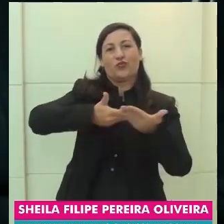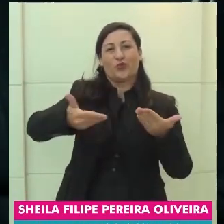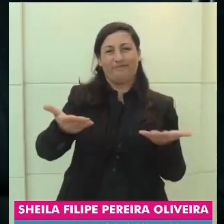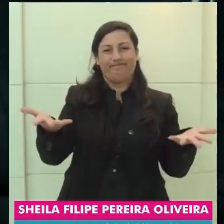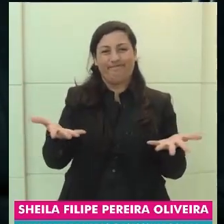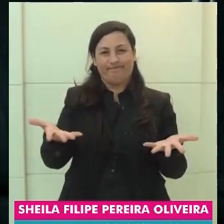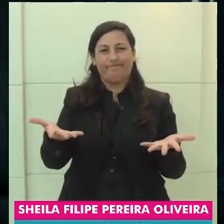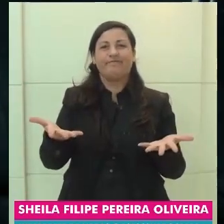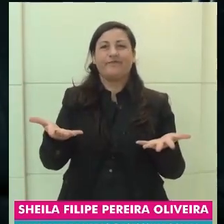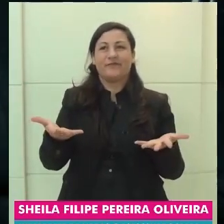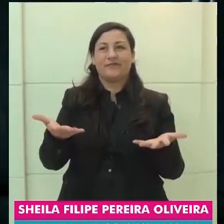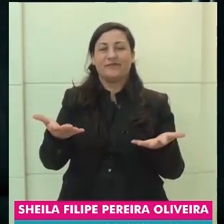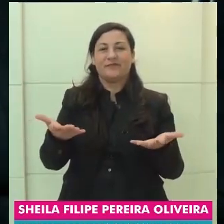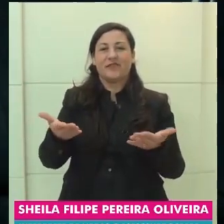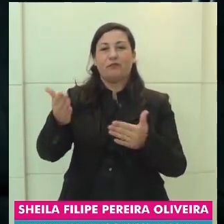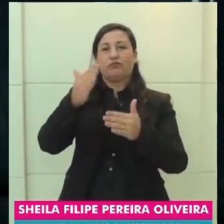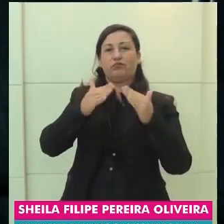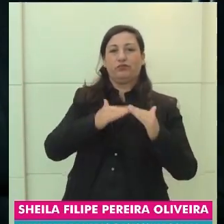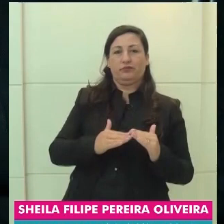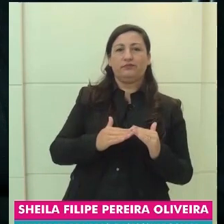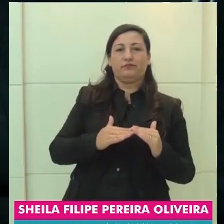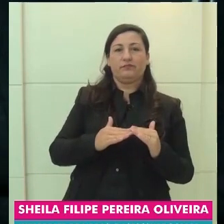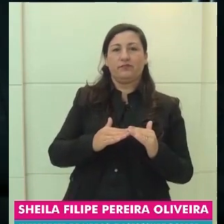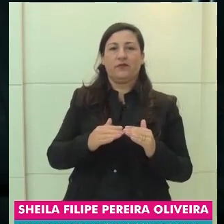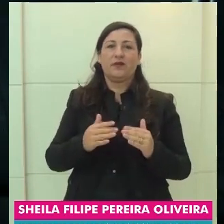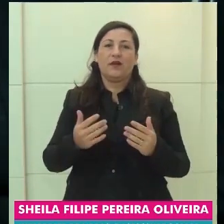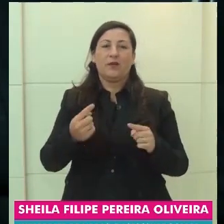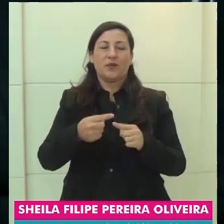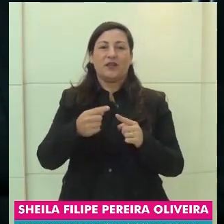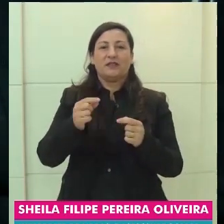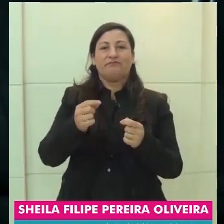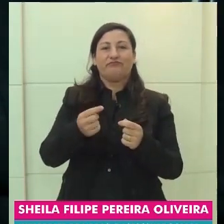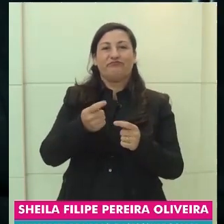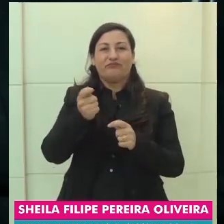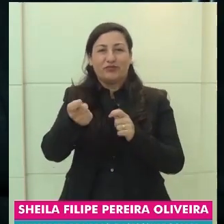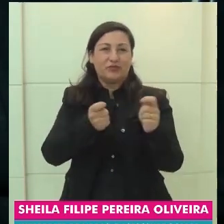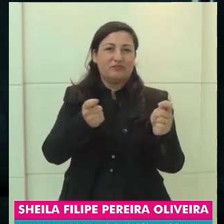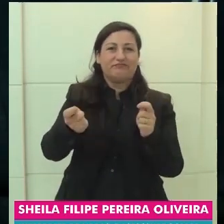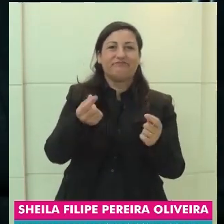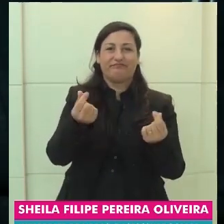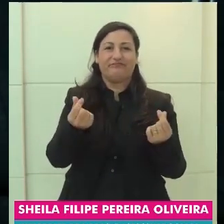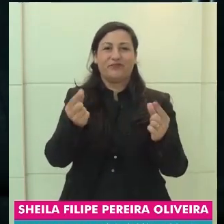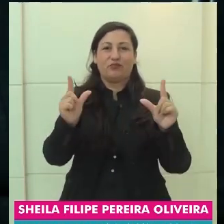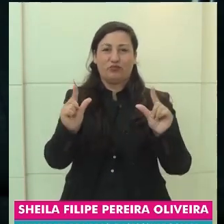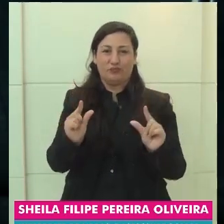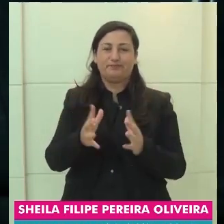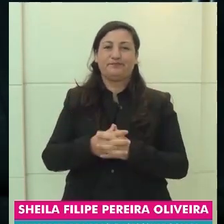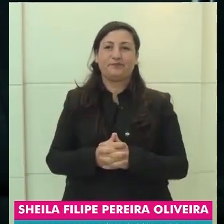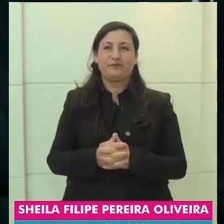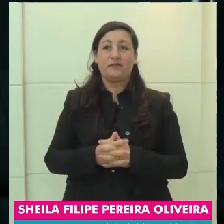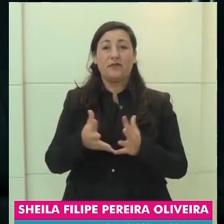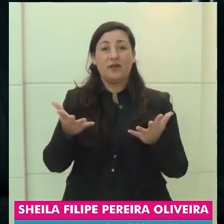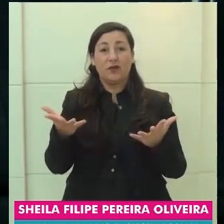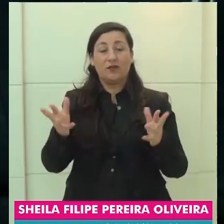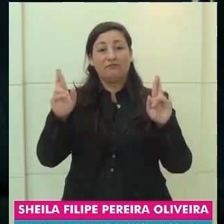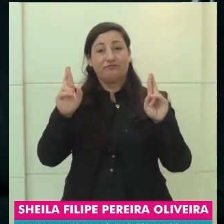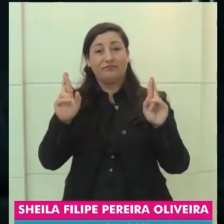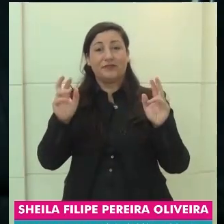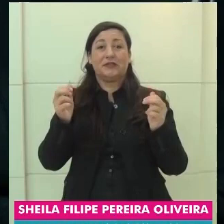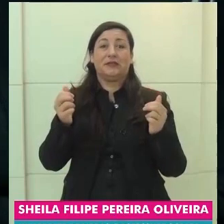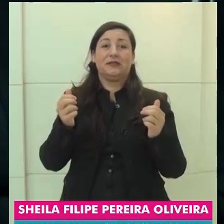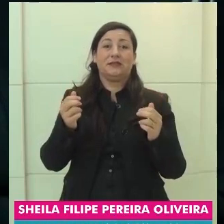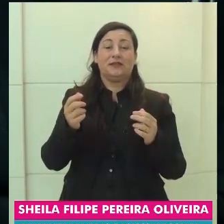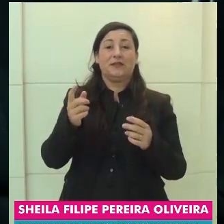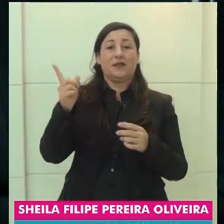começou a rodar um pouquinho, né? As verbas, tal. Mas, gente espera que os órgãos públicos